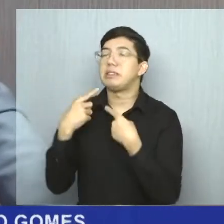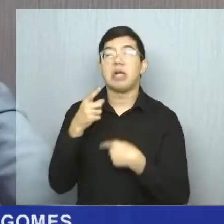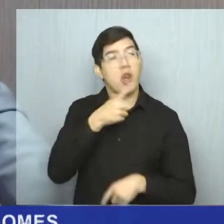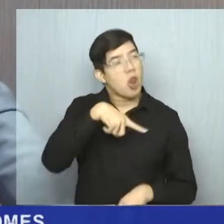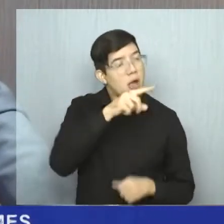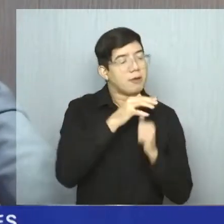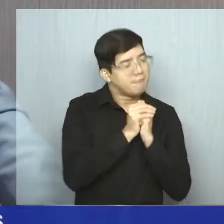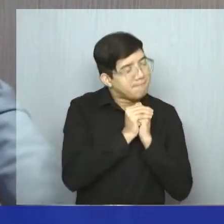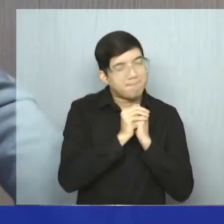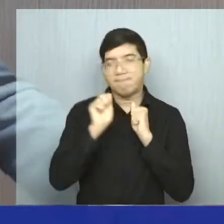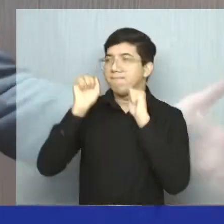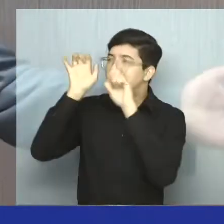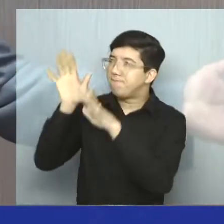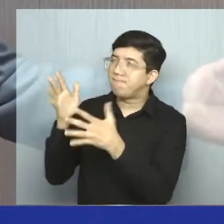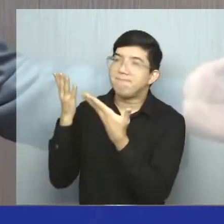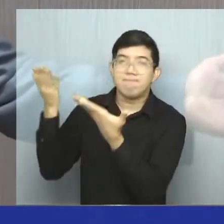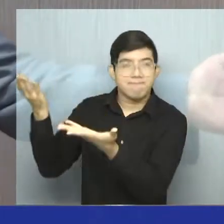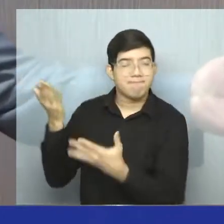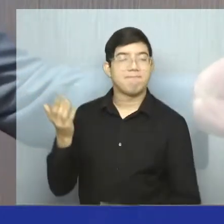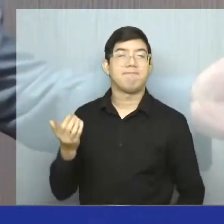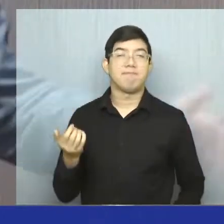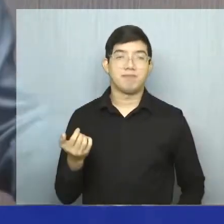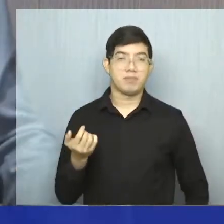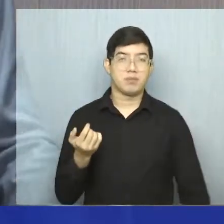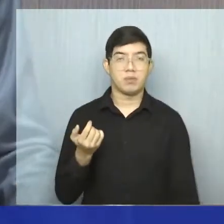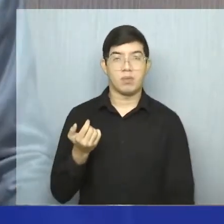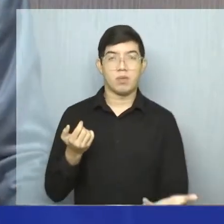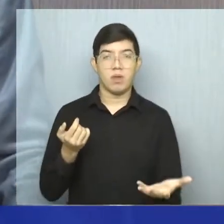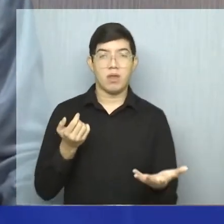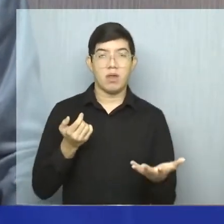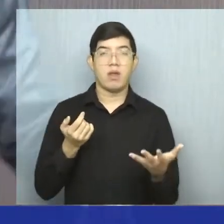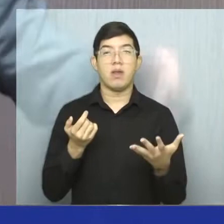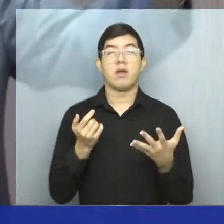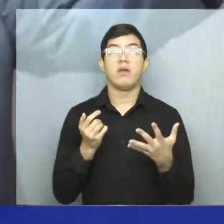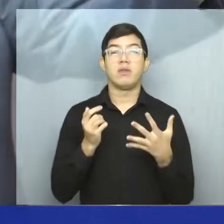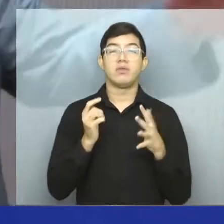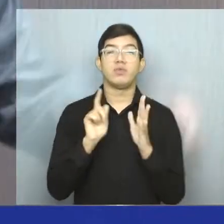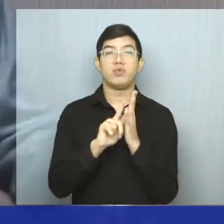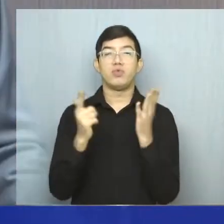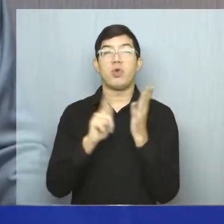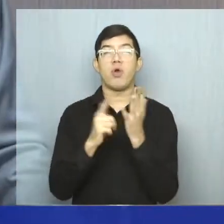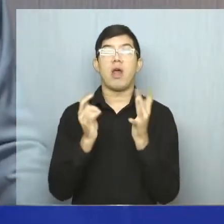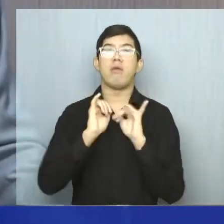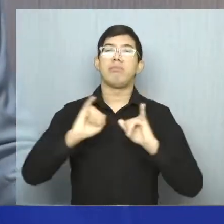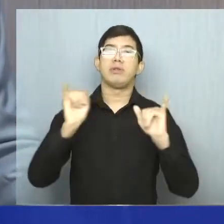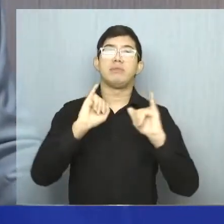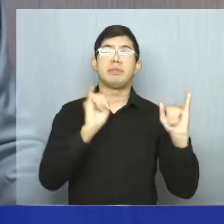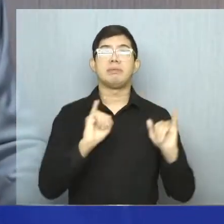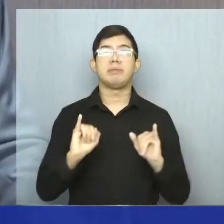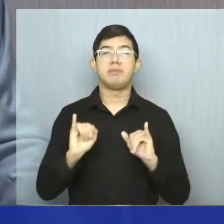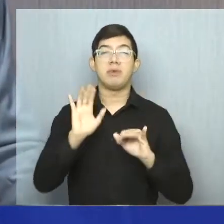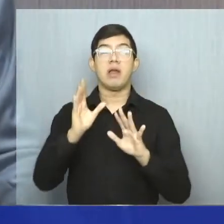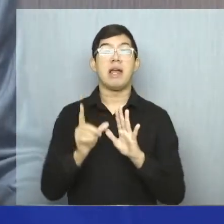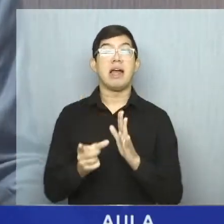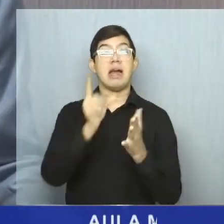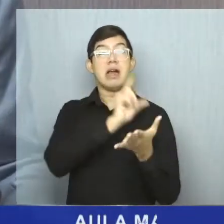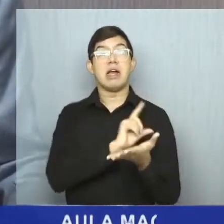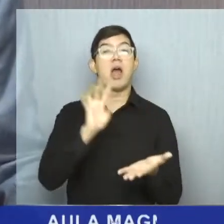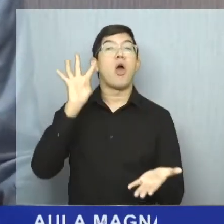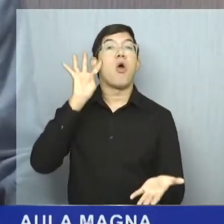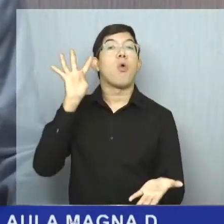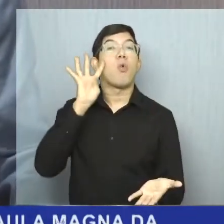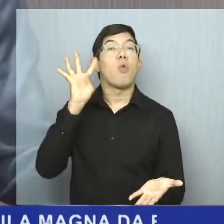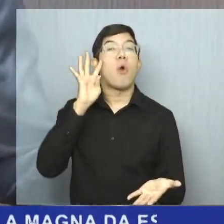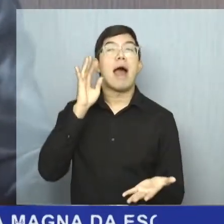nordestina. E os jornais noticiam que os alertas foram dados na quarta-feira e a prefeitura